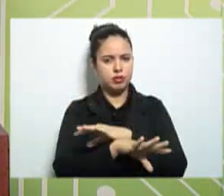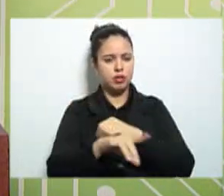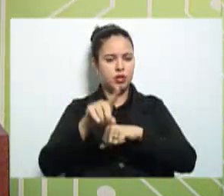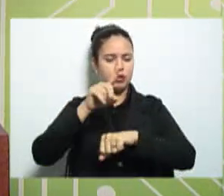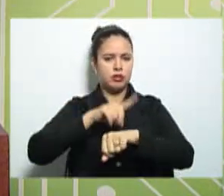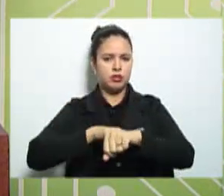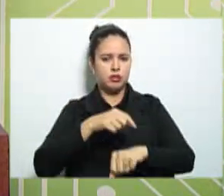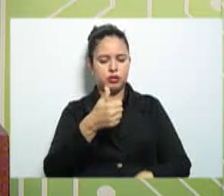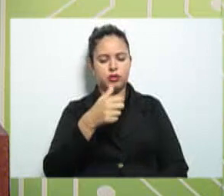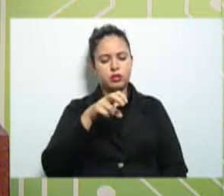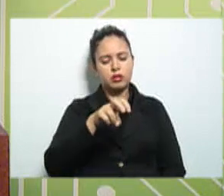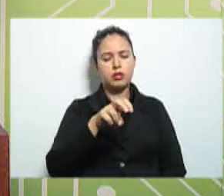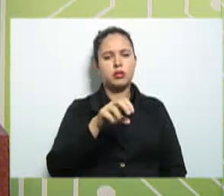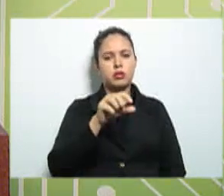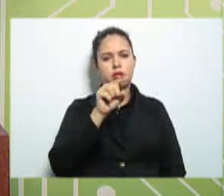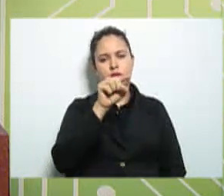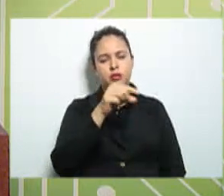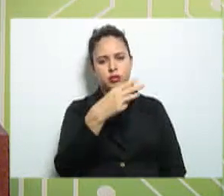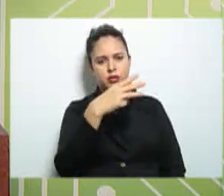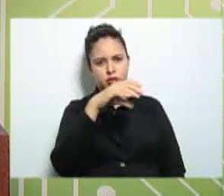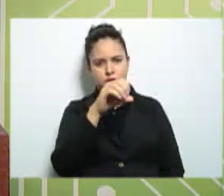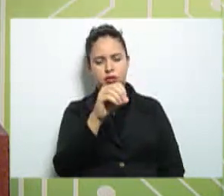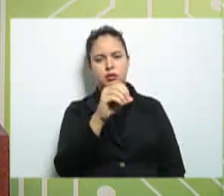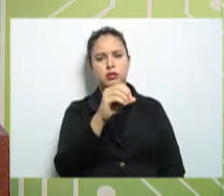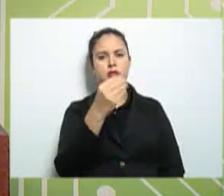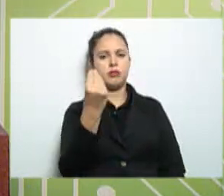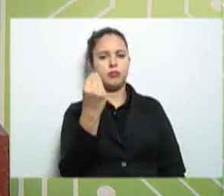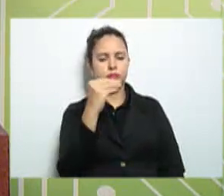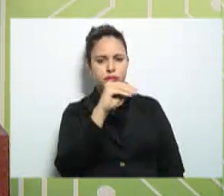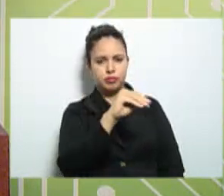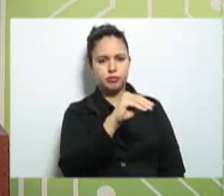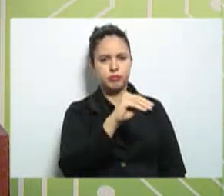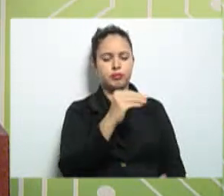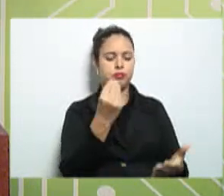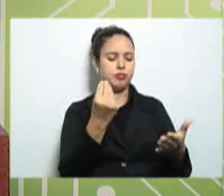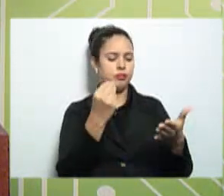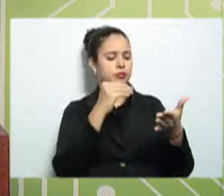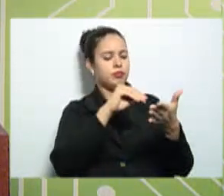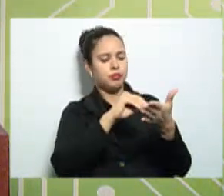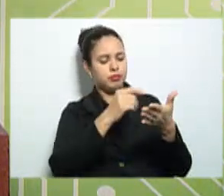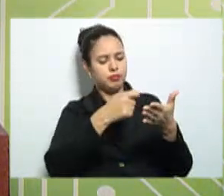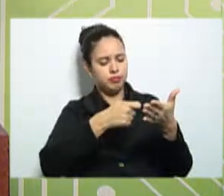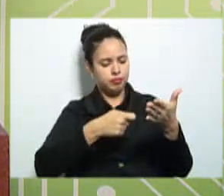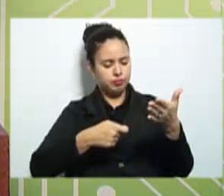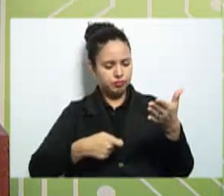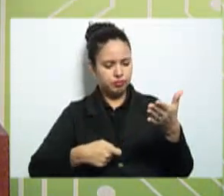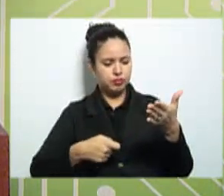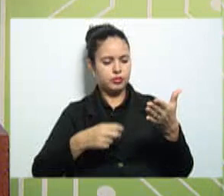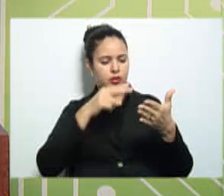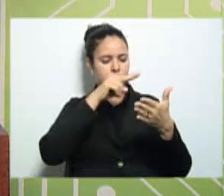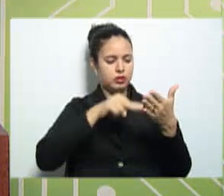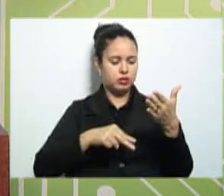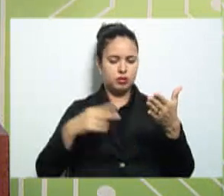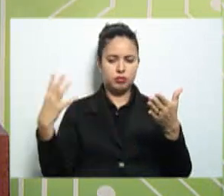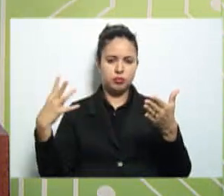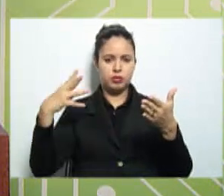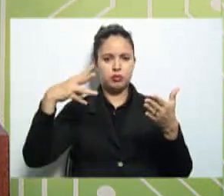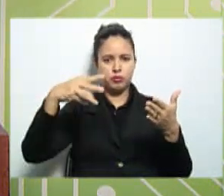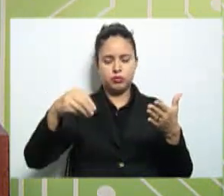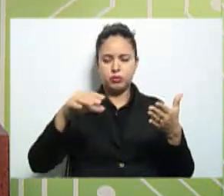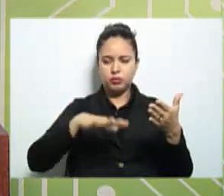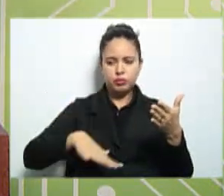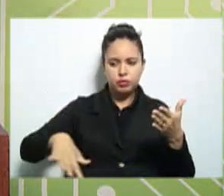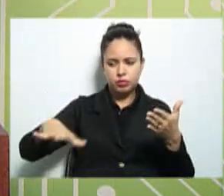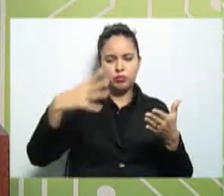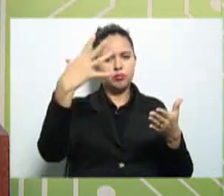15 horas e 30 minutos, e lida e achada conforme, quer dizer, lida para todos, né? E todos concordaram